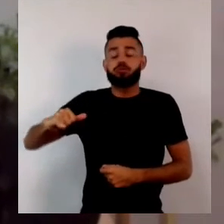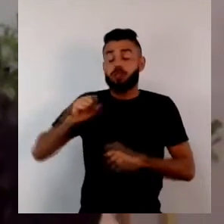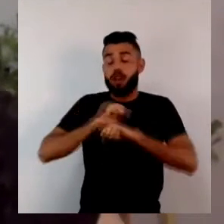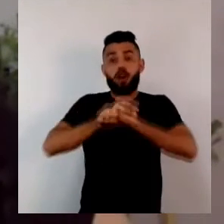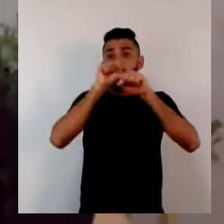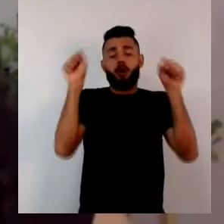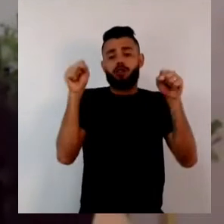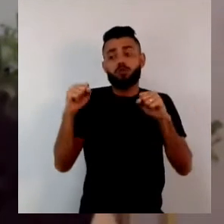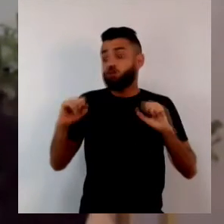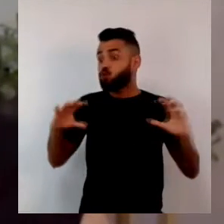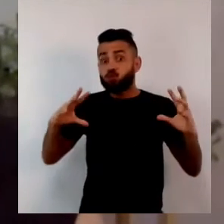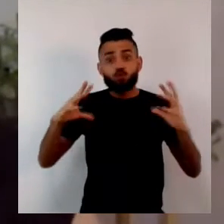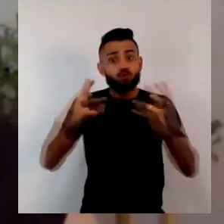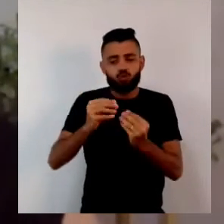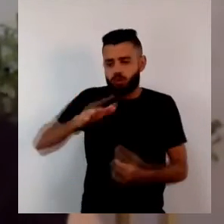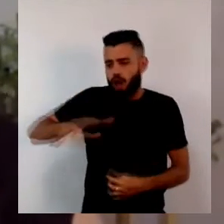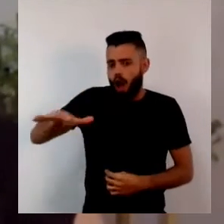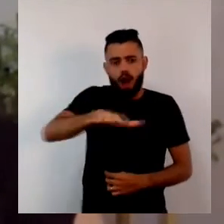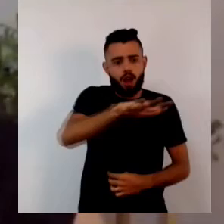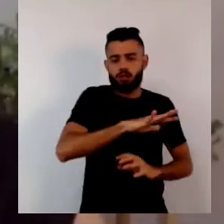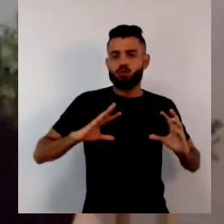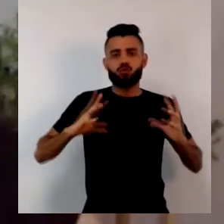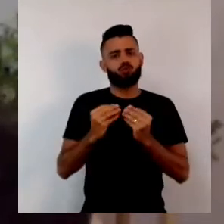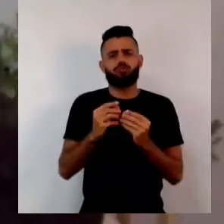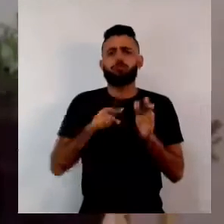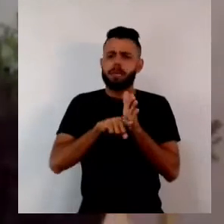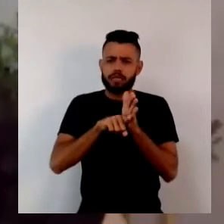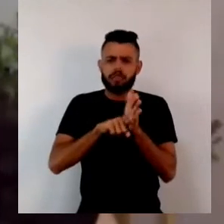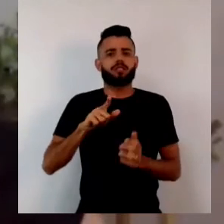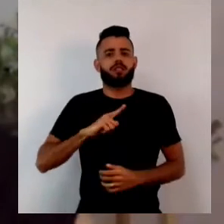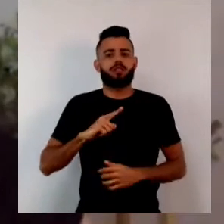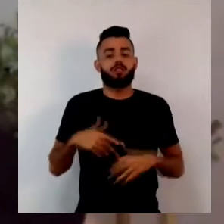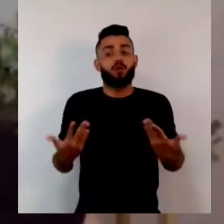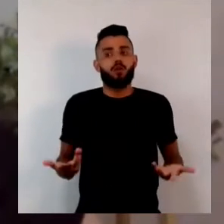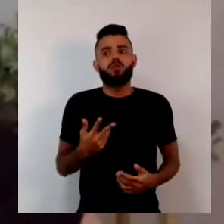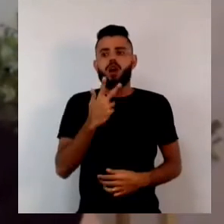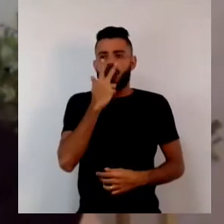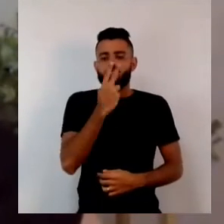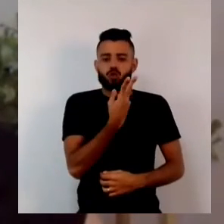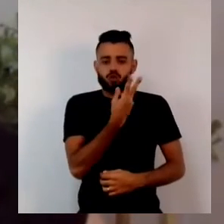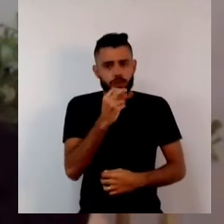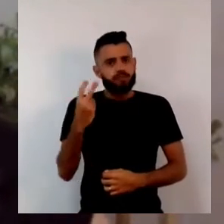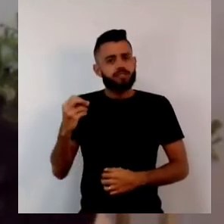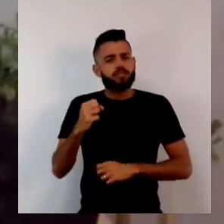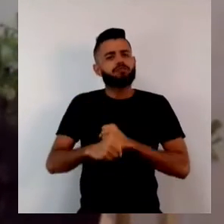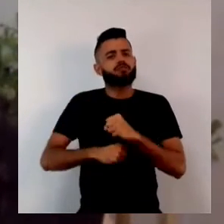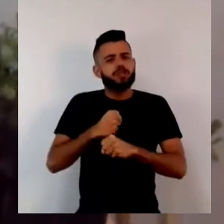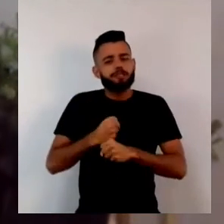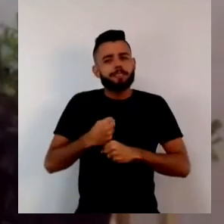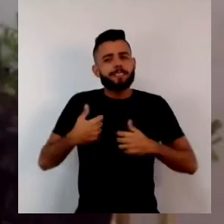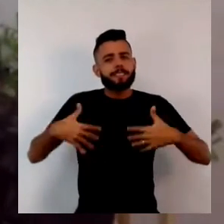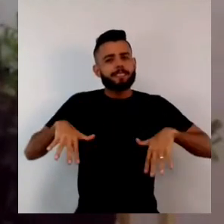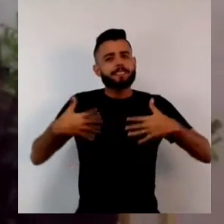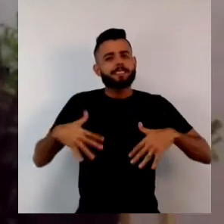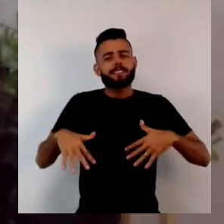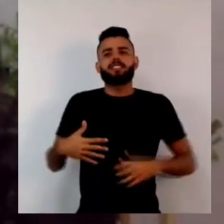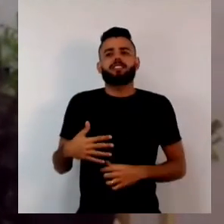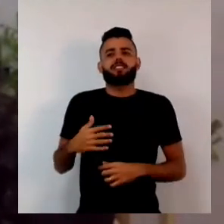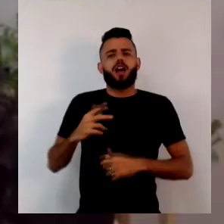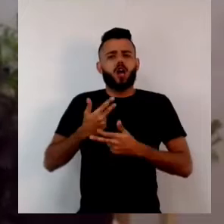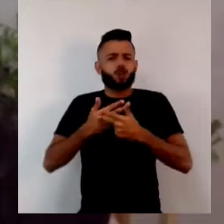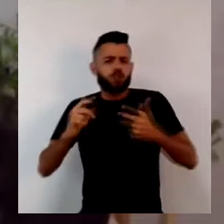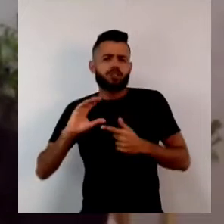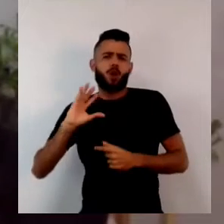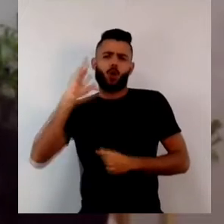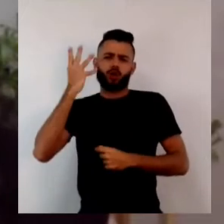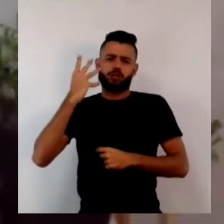que 2020 foi um ano desse misto, né, de pesar pelo que aconteceu nos últimos anos, mas também de muita esperança